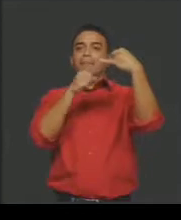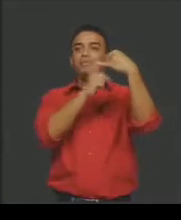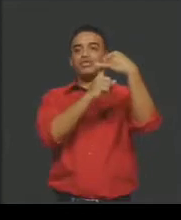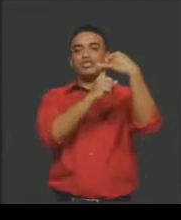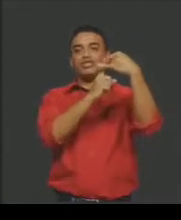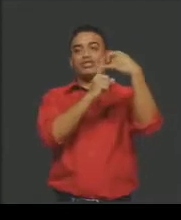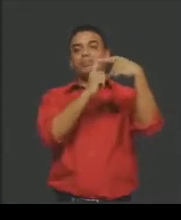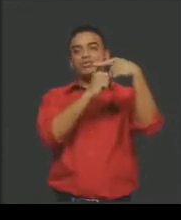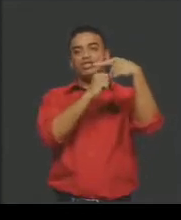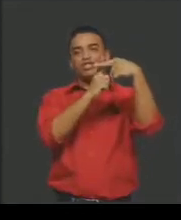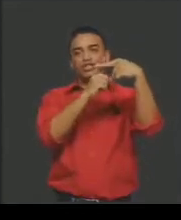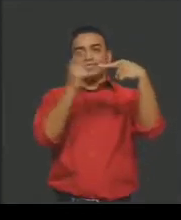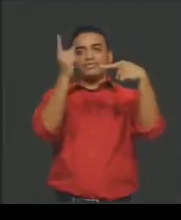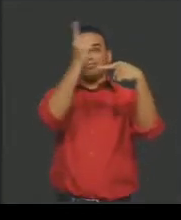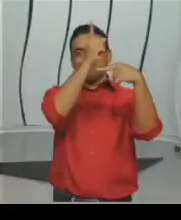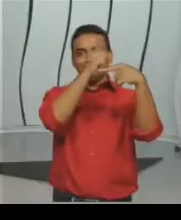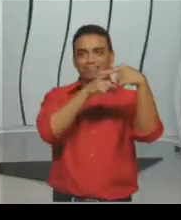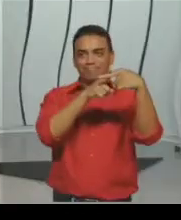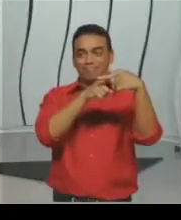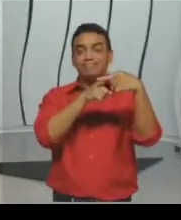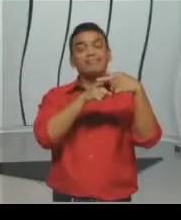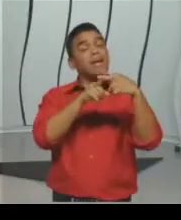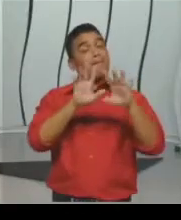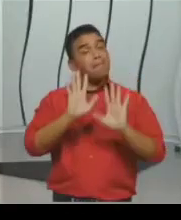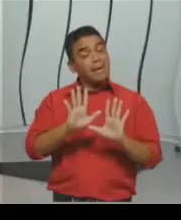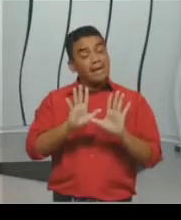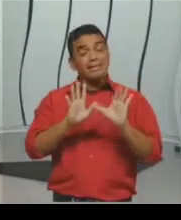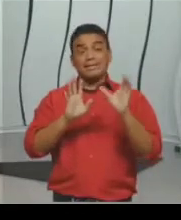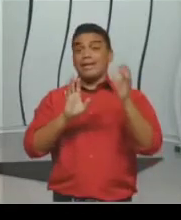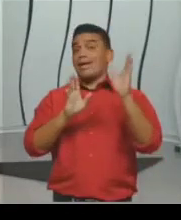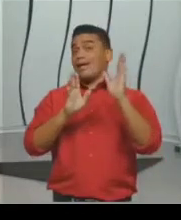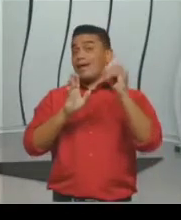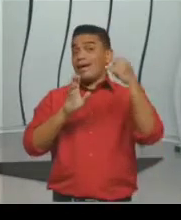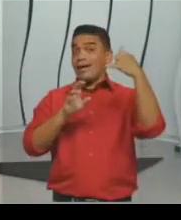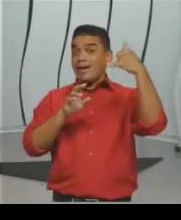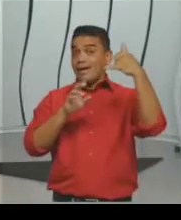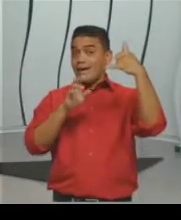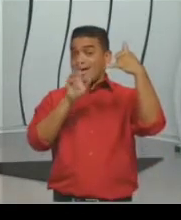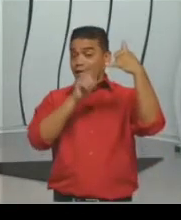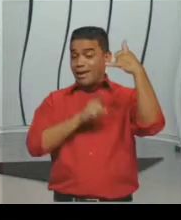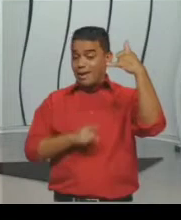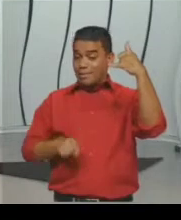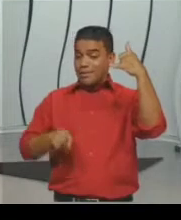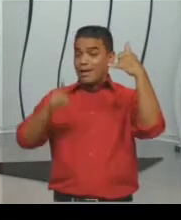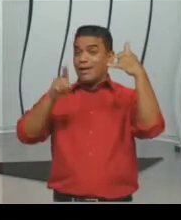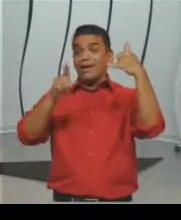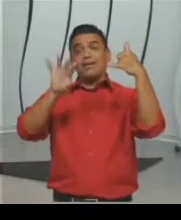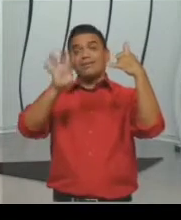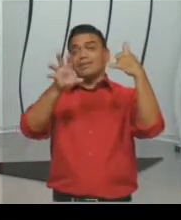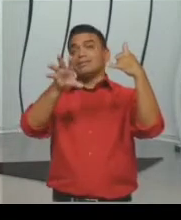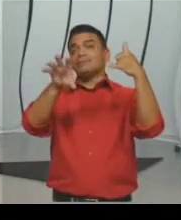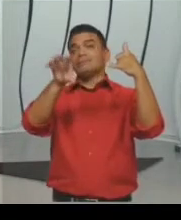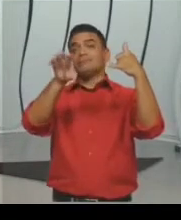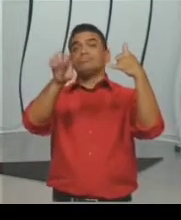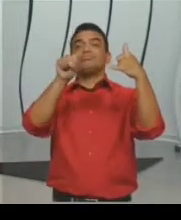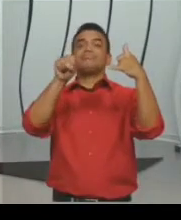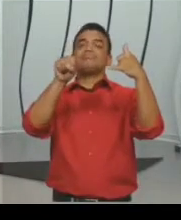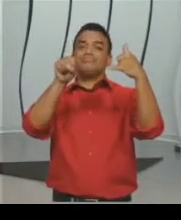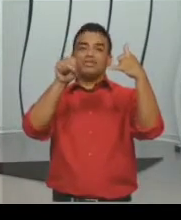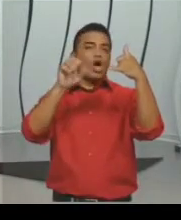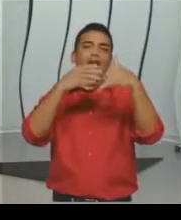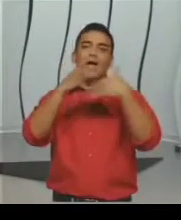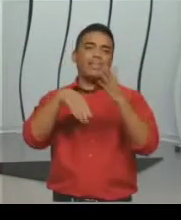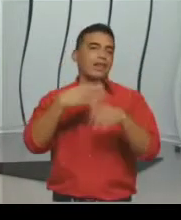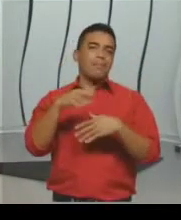voltar. Agora, essa lâmpada aqui, ela queimou e não interferiu com a outra lâmpada. Nós